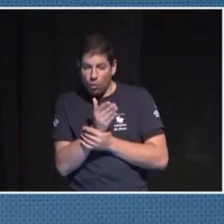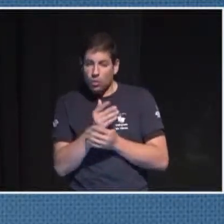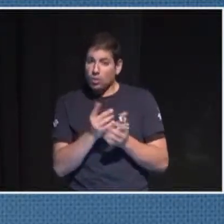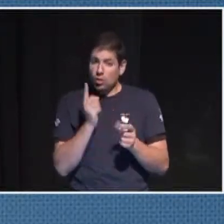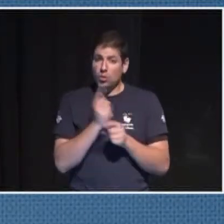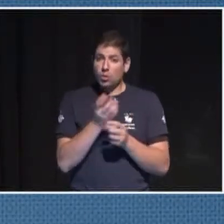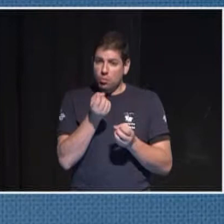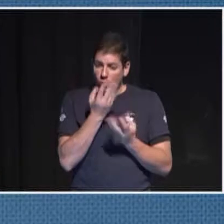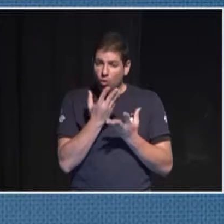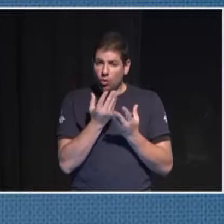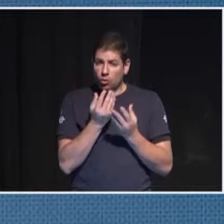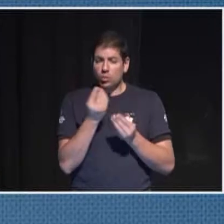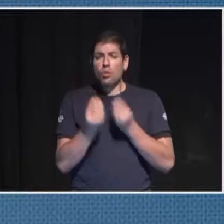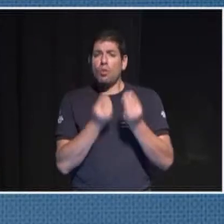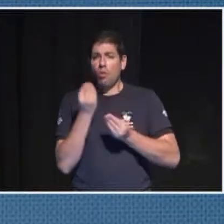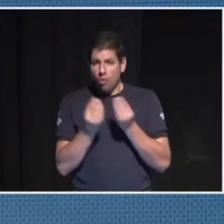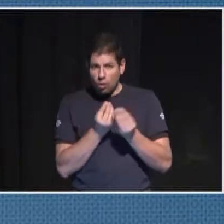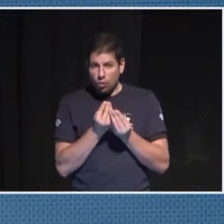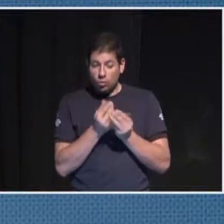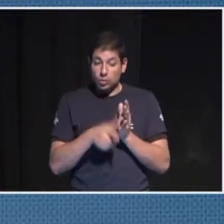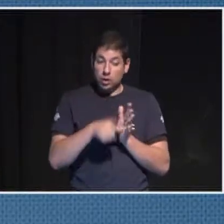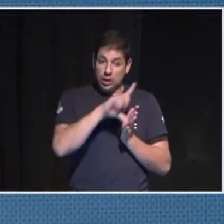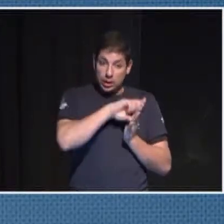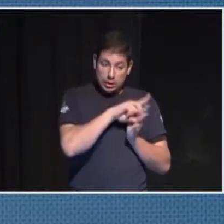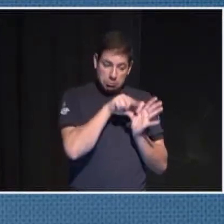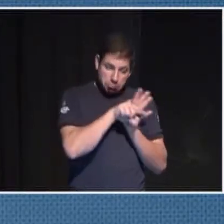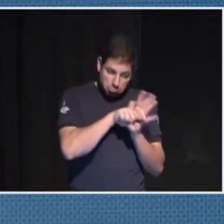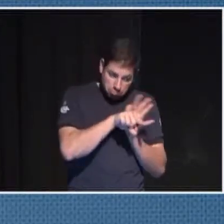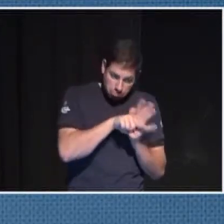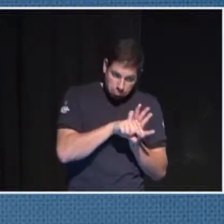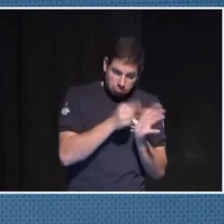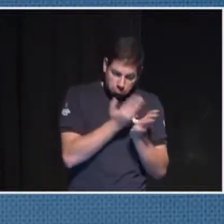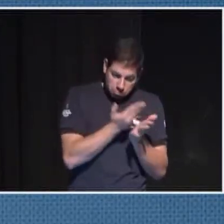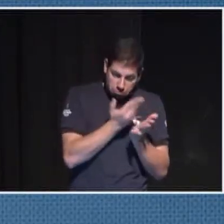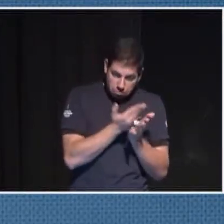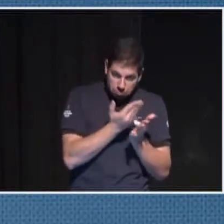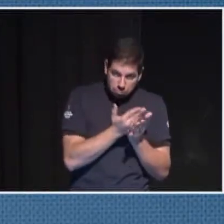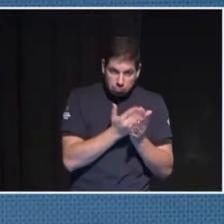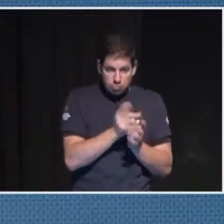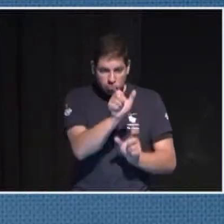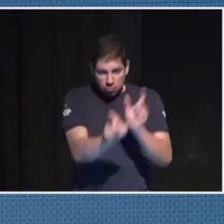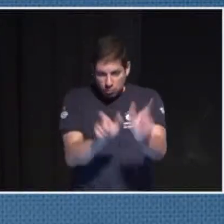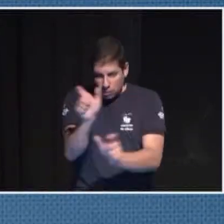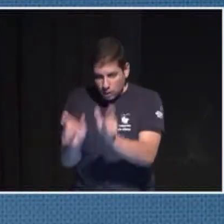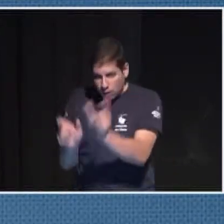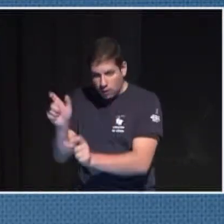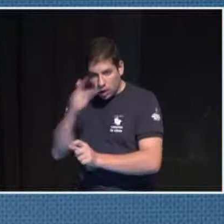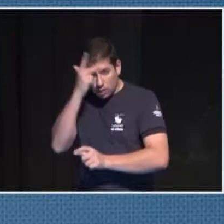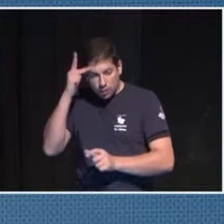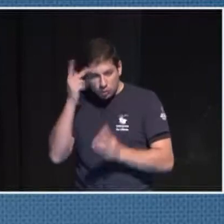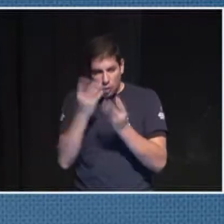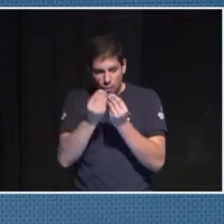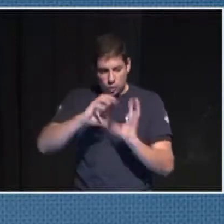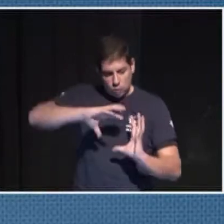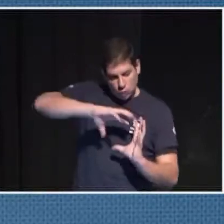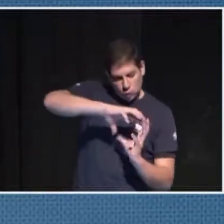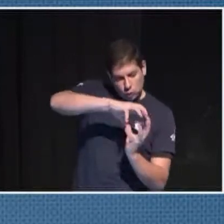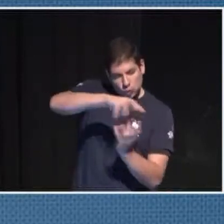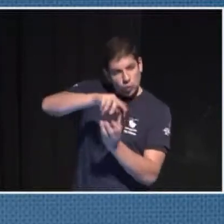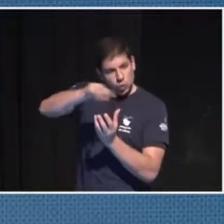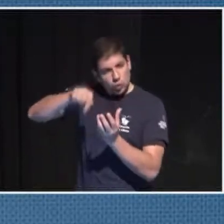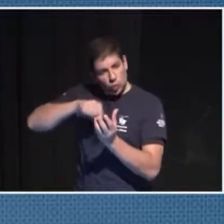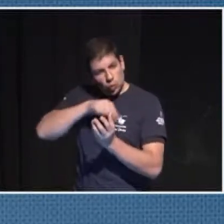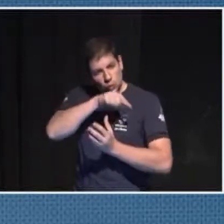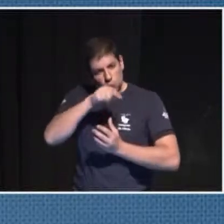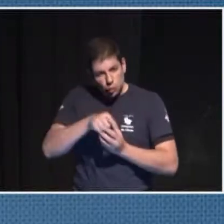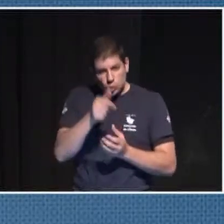desse estudo Censis, que avaliou um número grande de pacientes ao redor de todo o mundo, um estudo